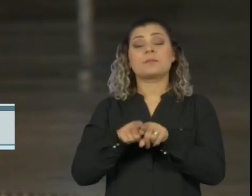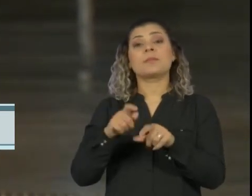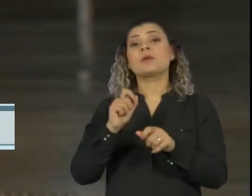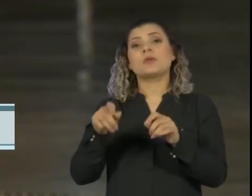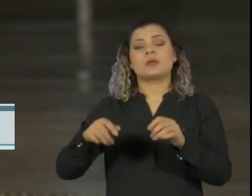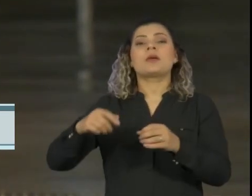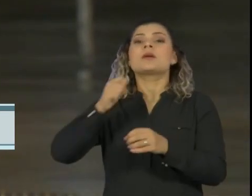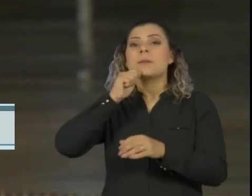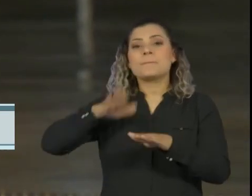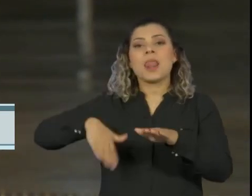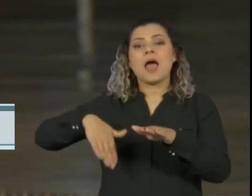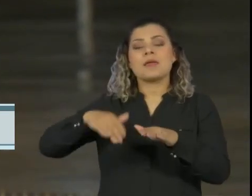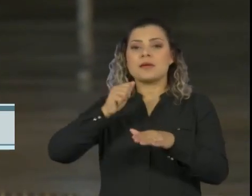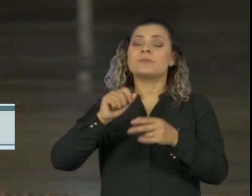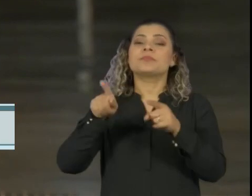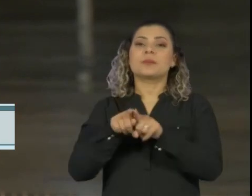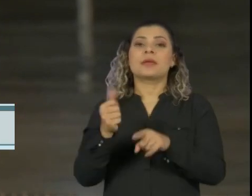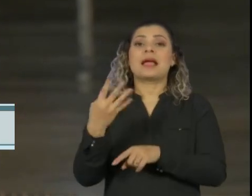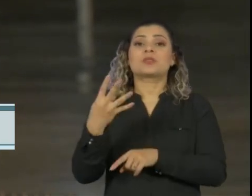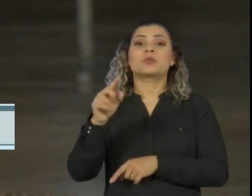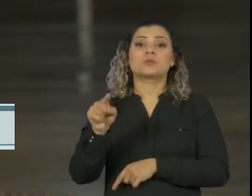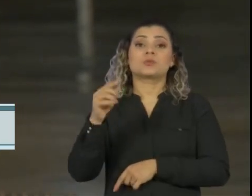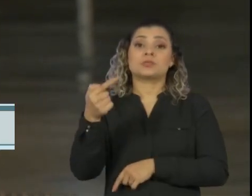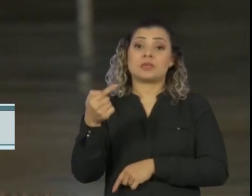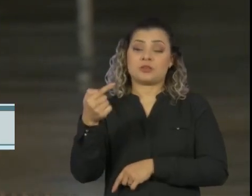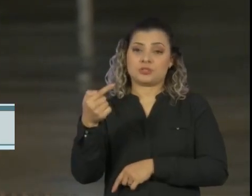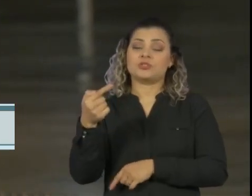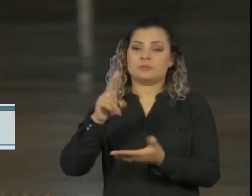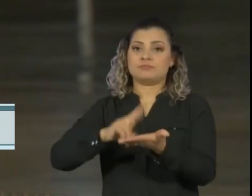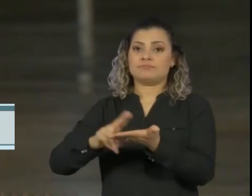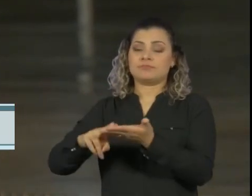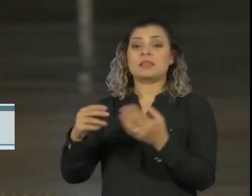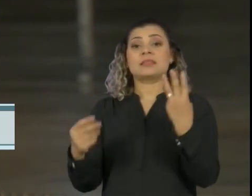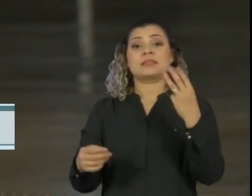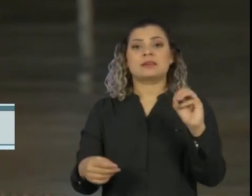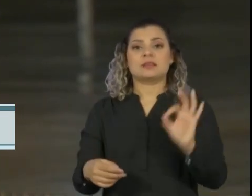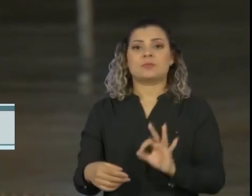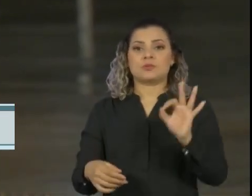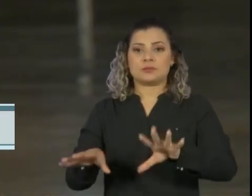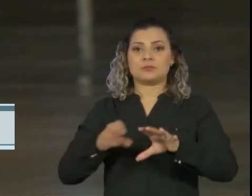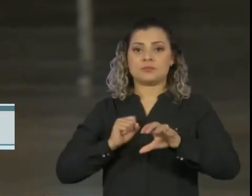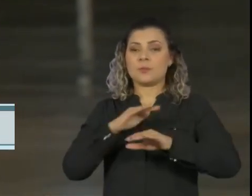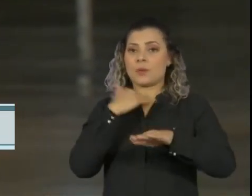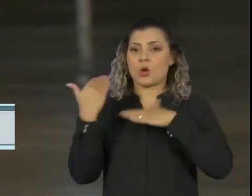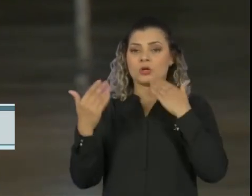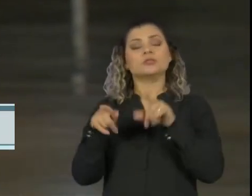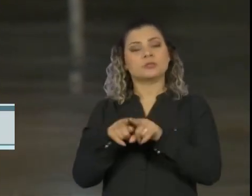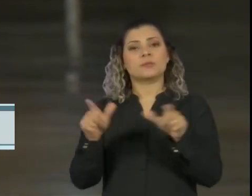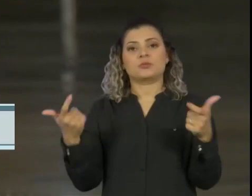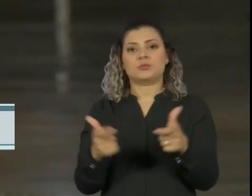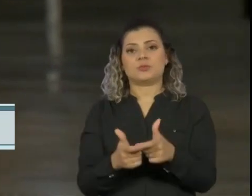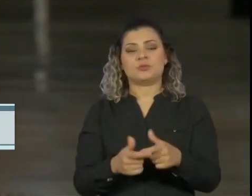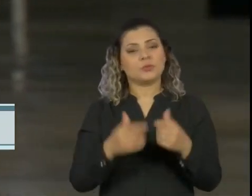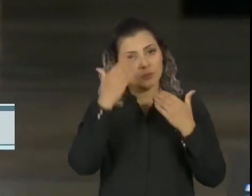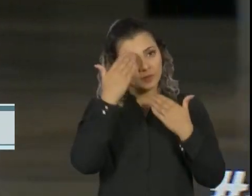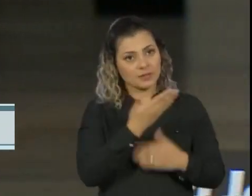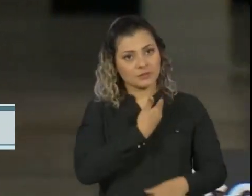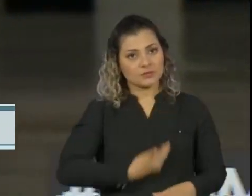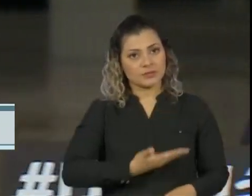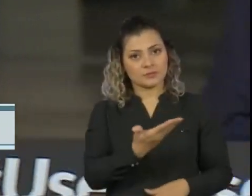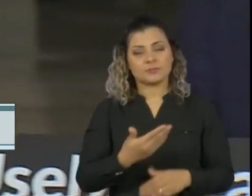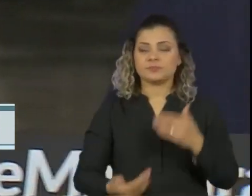de 14,7% nas internações e de 30% nos óbitos. Muito obrigada, governador.